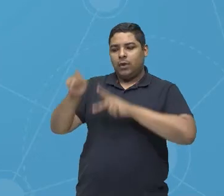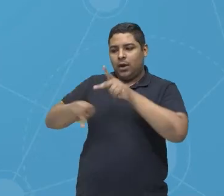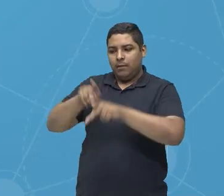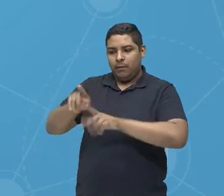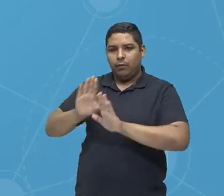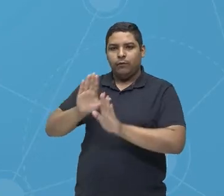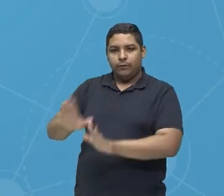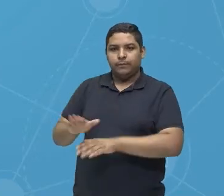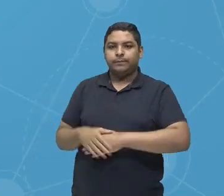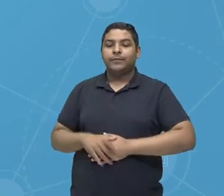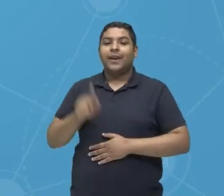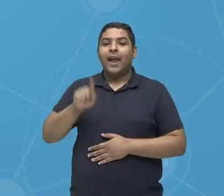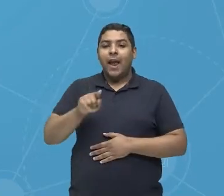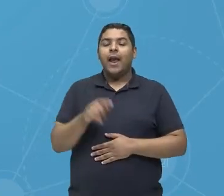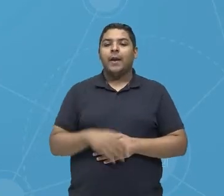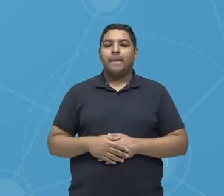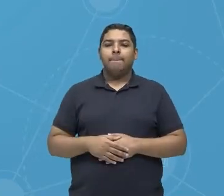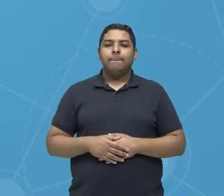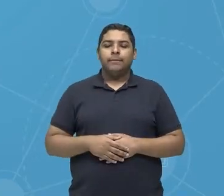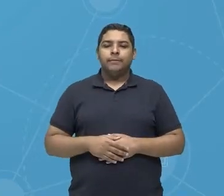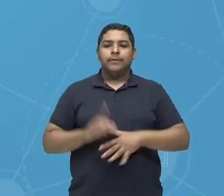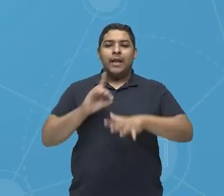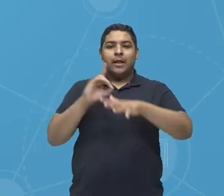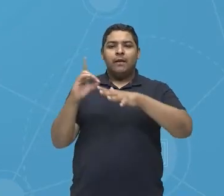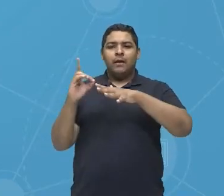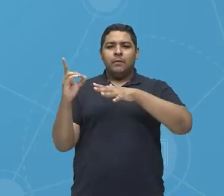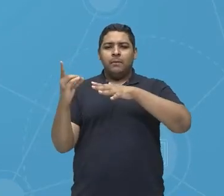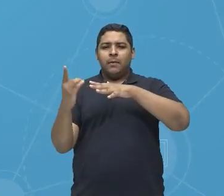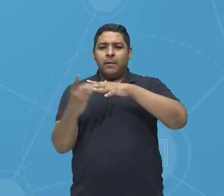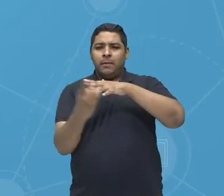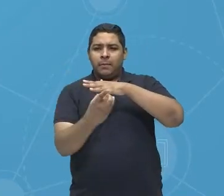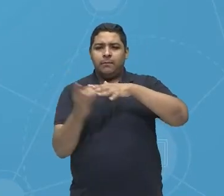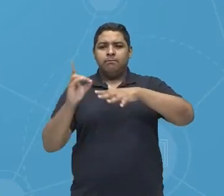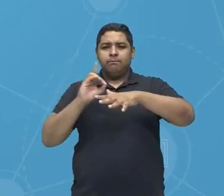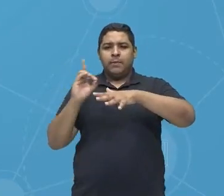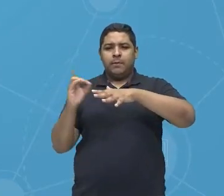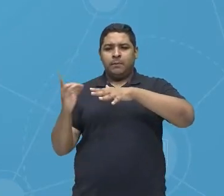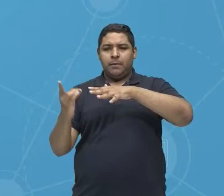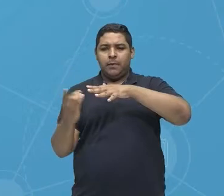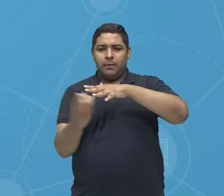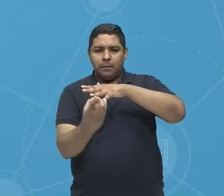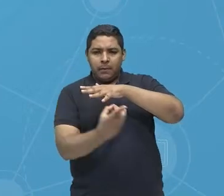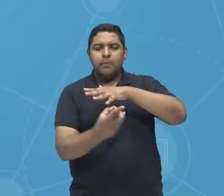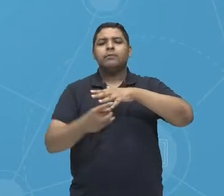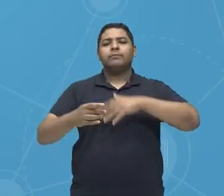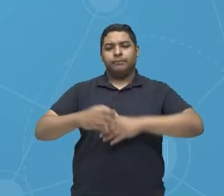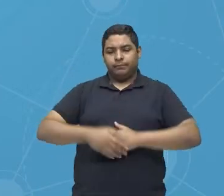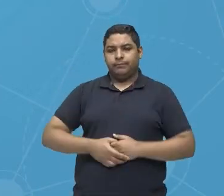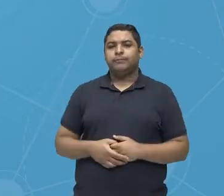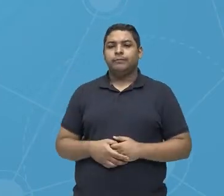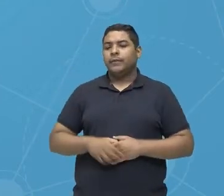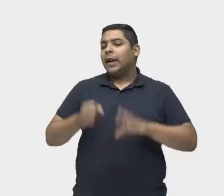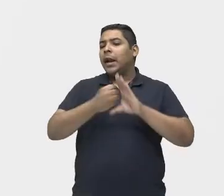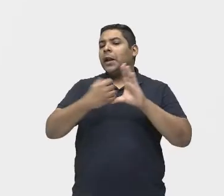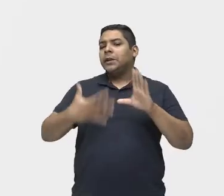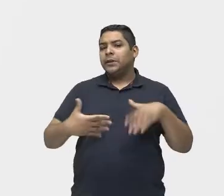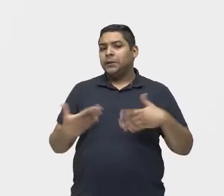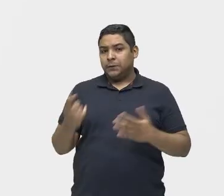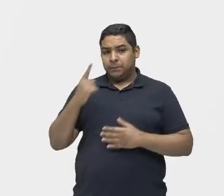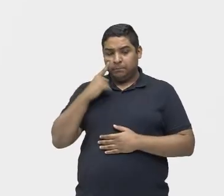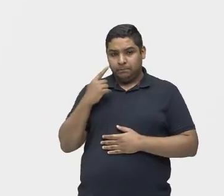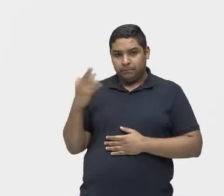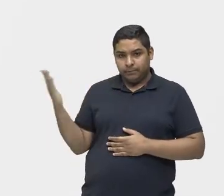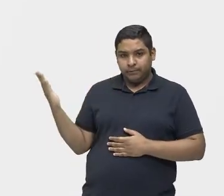também politeístas, eles acreditavam em vários deuses, certo? Vamos ver essas características?